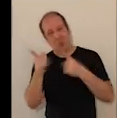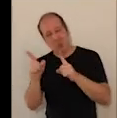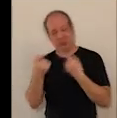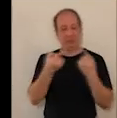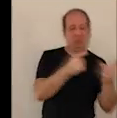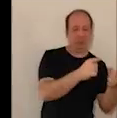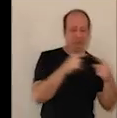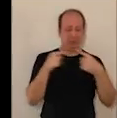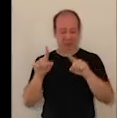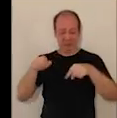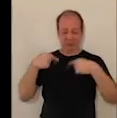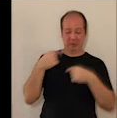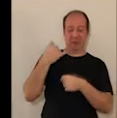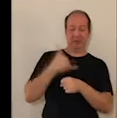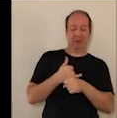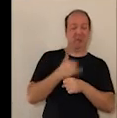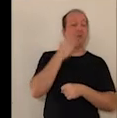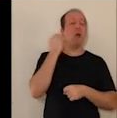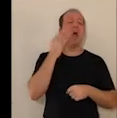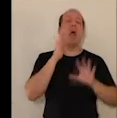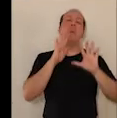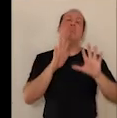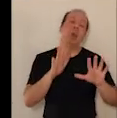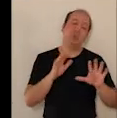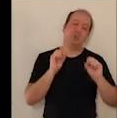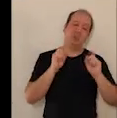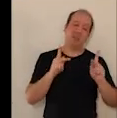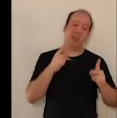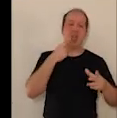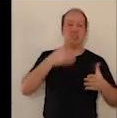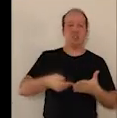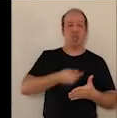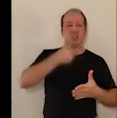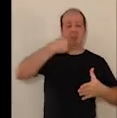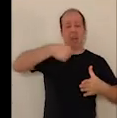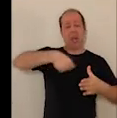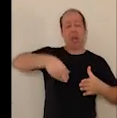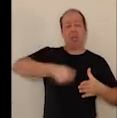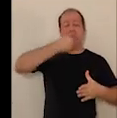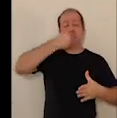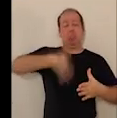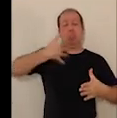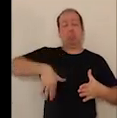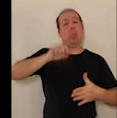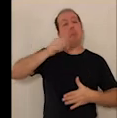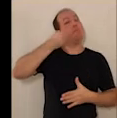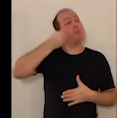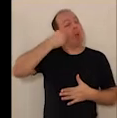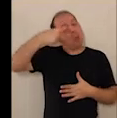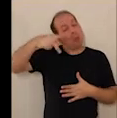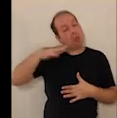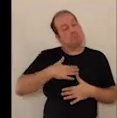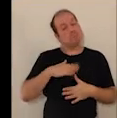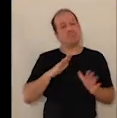Corbaccio ou meu patrão. Pus sal na sopa, mas quem irá prová-lo são eles. Leone retorna,